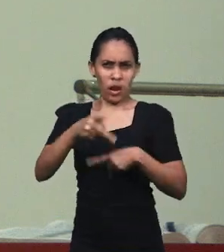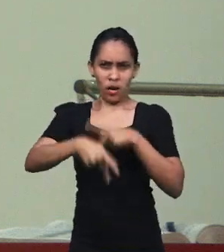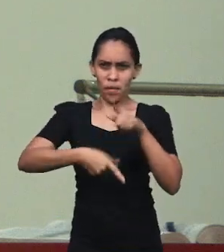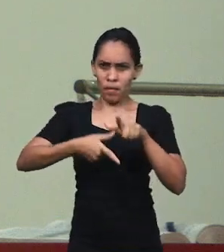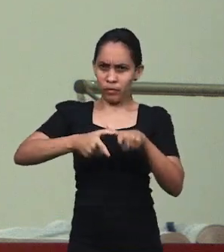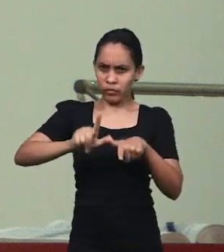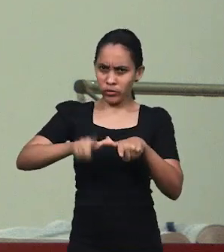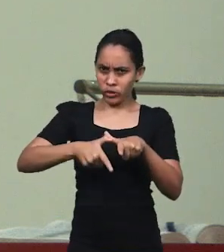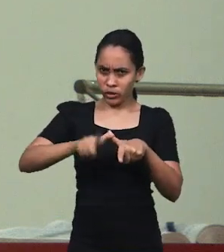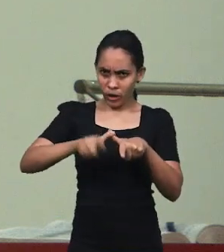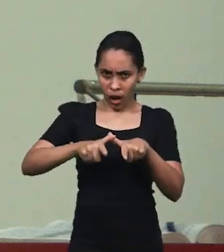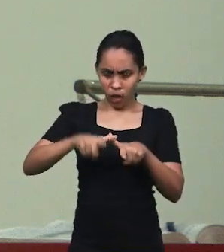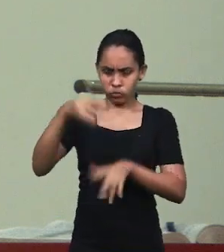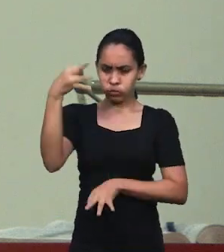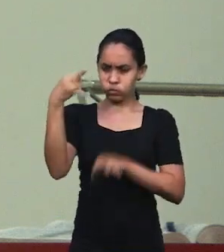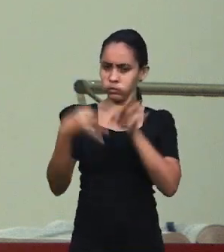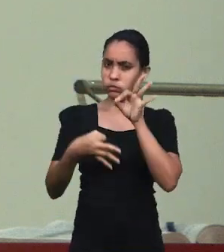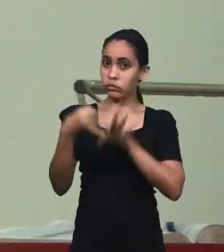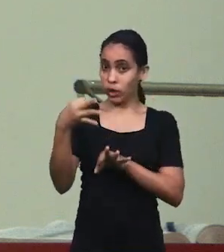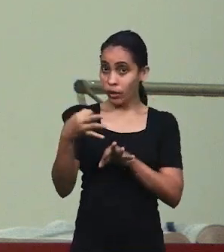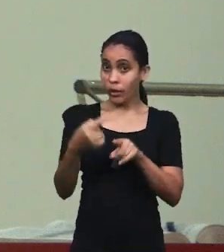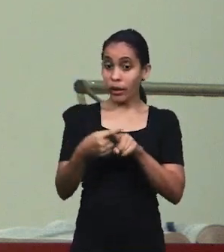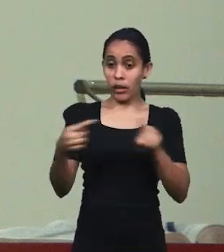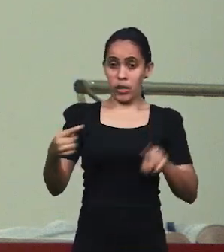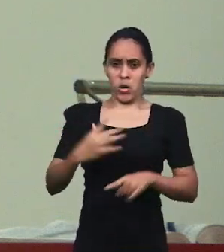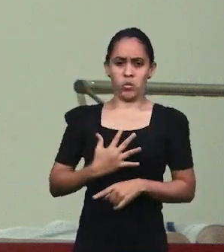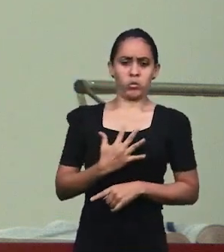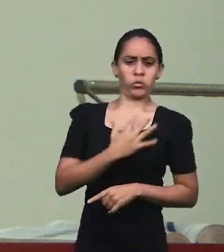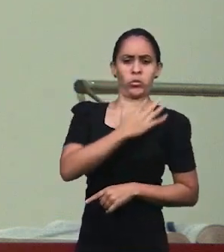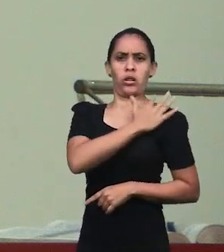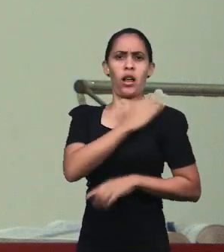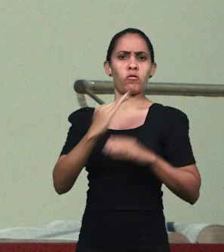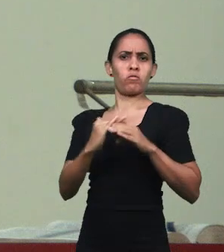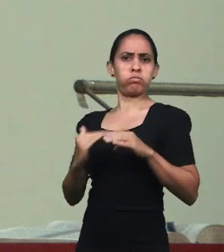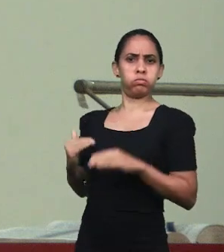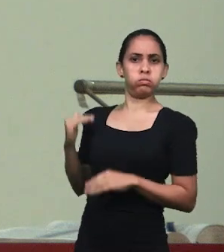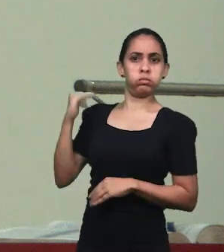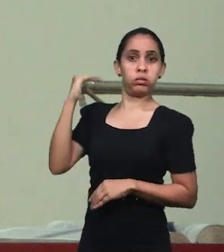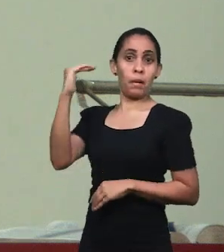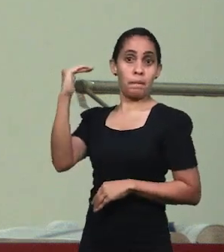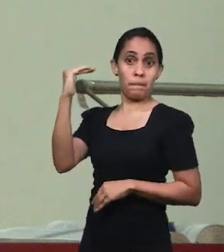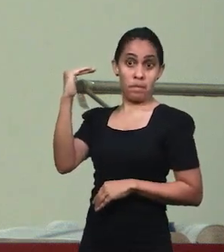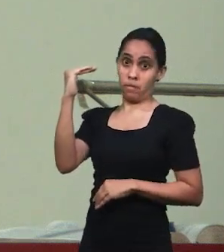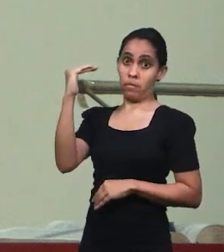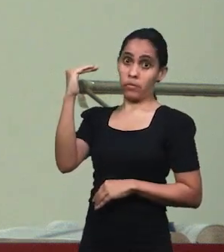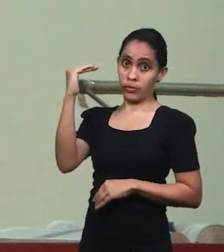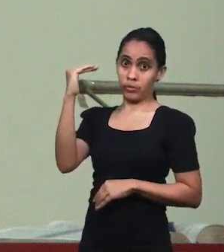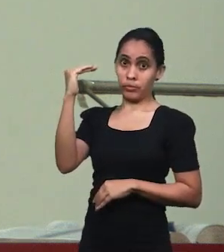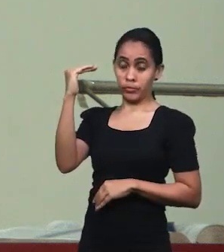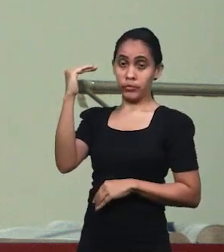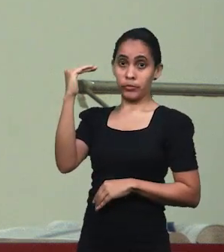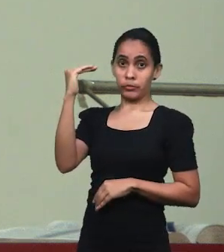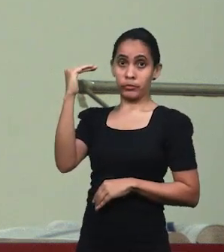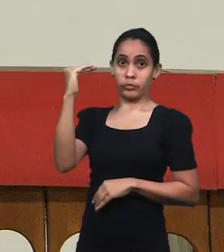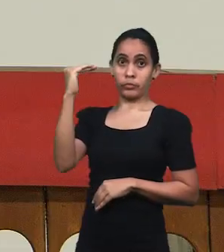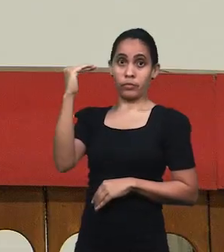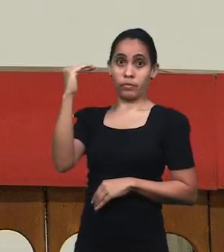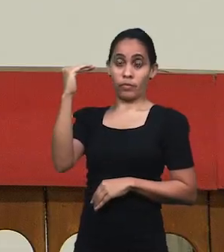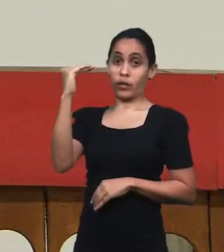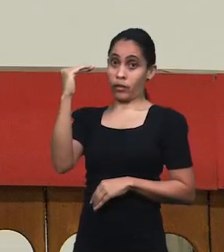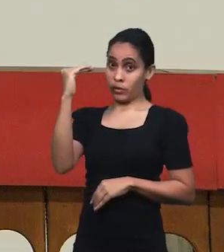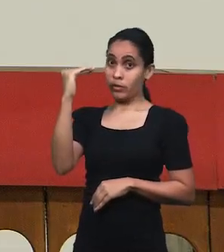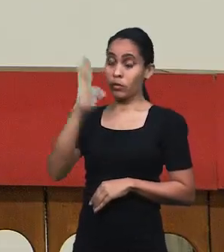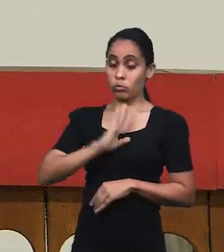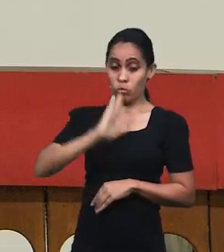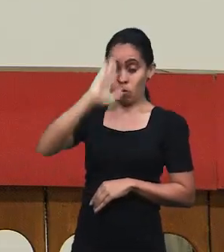dias dominava Israel. Israel estava subjugado ao Império Romano. Ele era a autoridade máxima ali, a autoridade máxima.